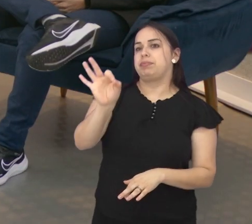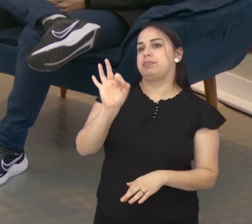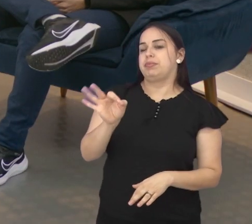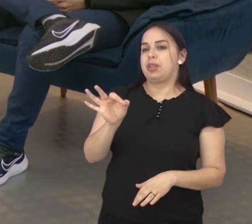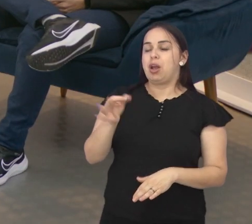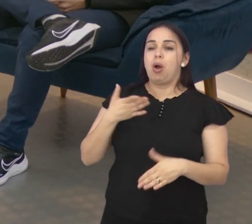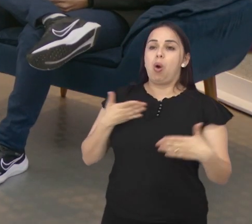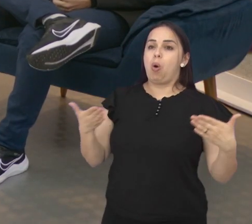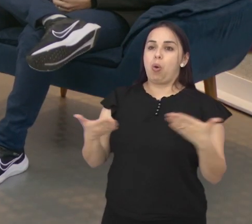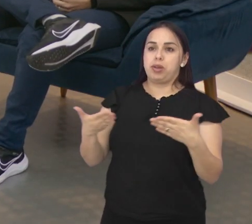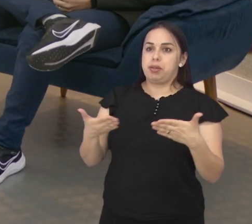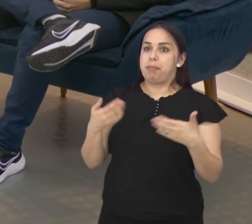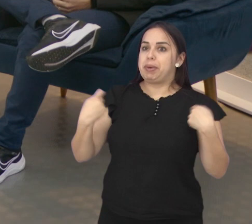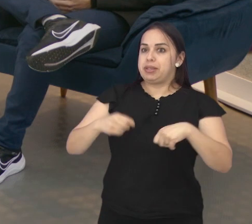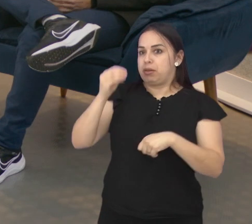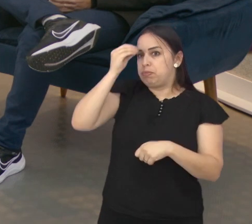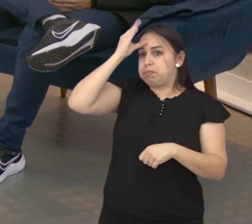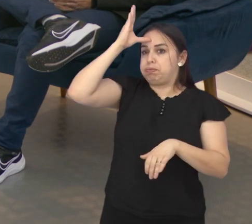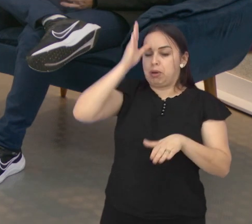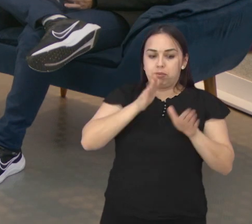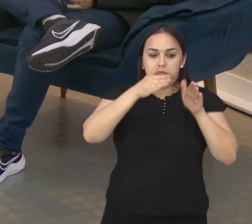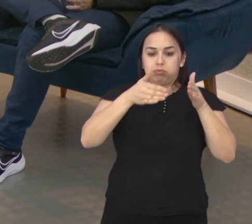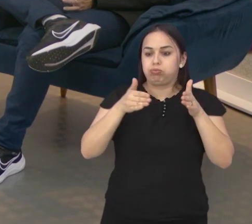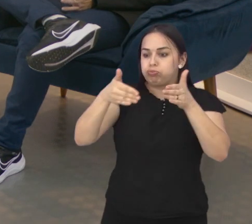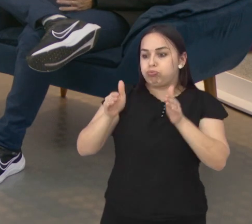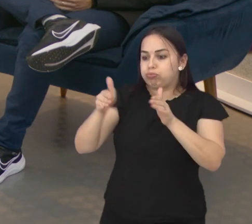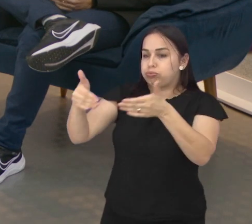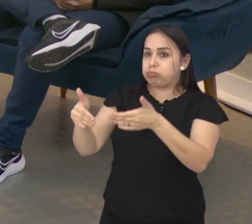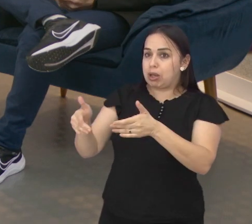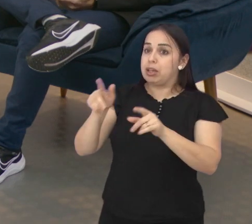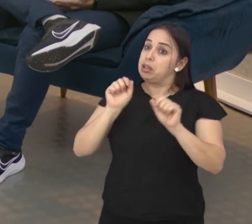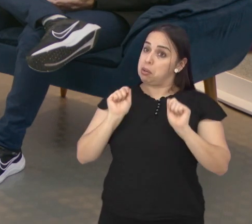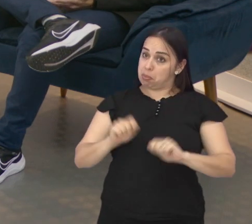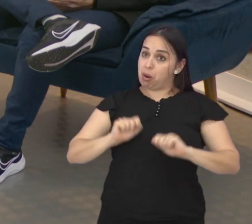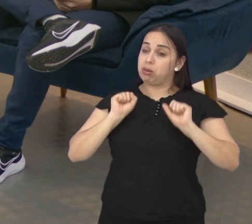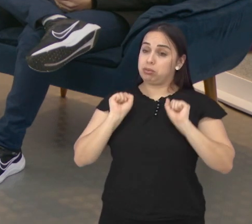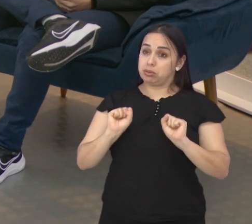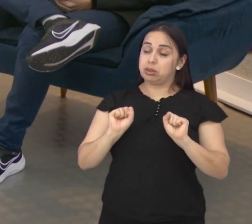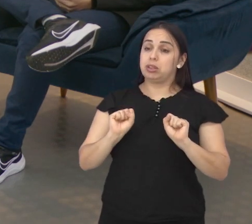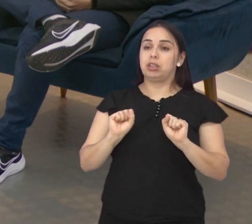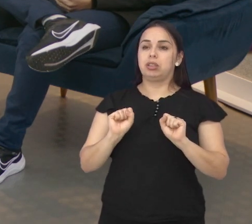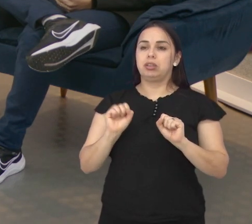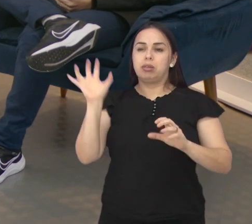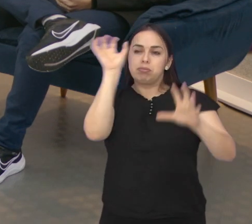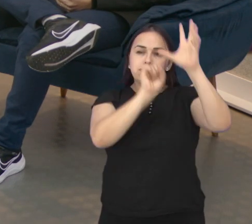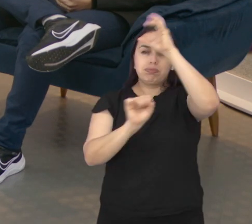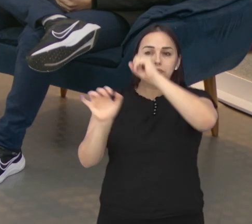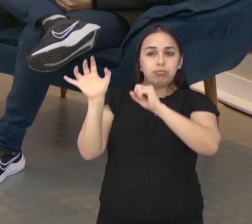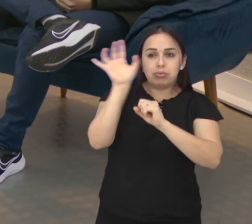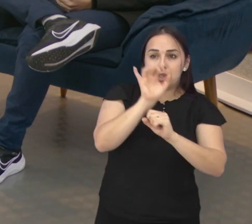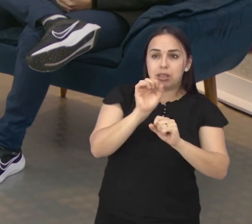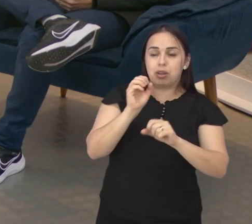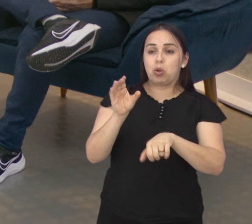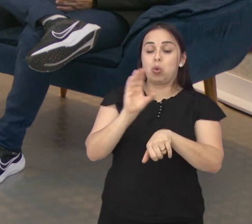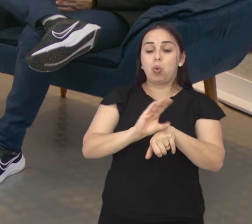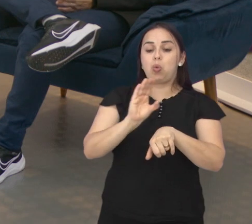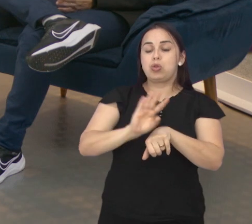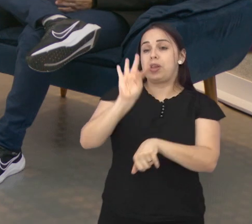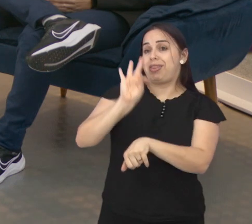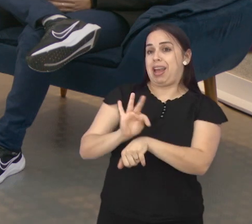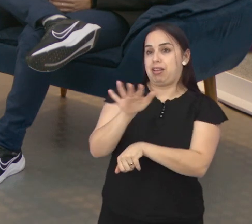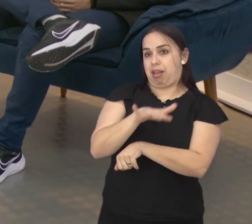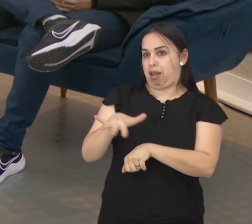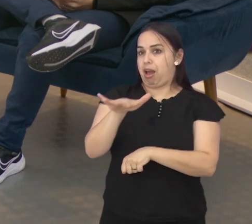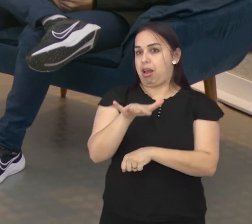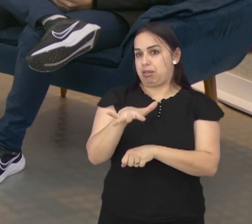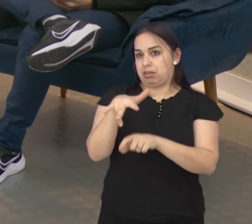Hoje em dia são necessários conhecimentos específicos em mecânicas que podem ser adquiridos por meio de cursos